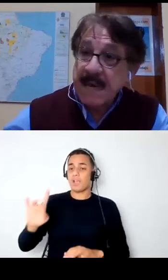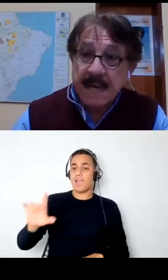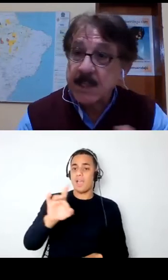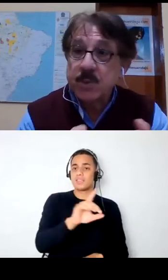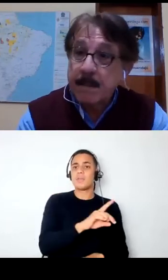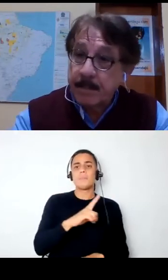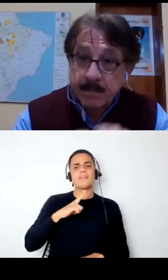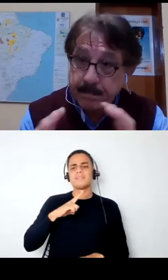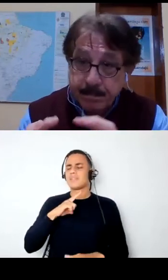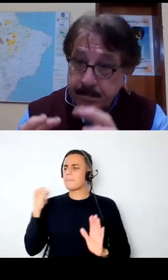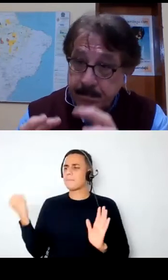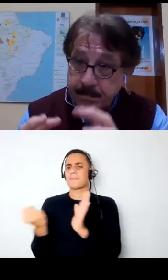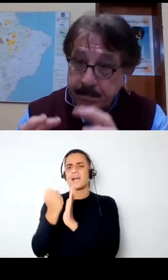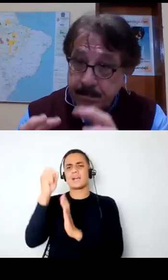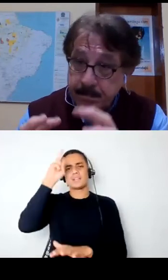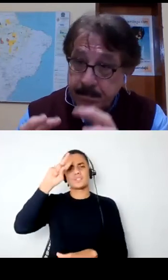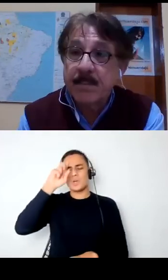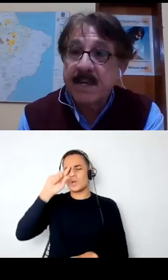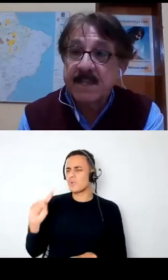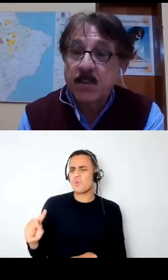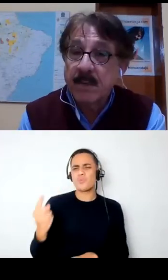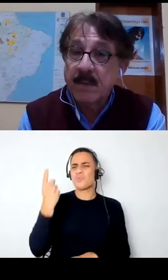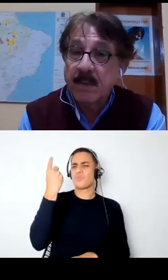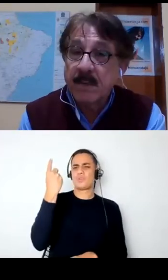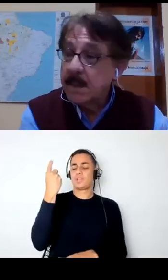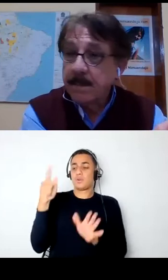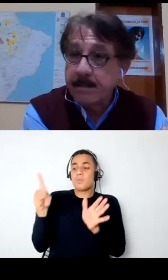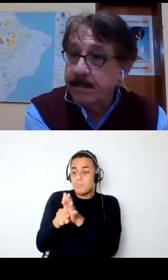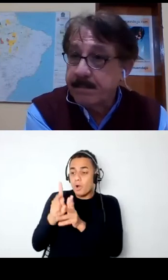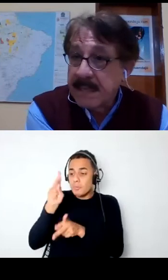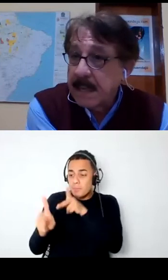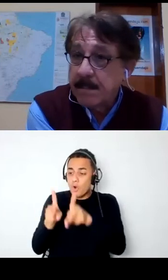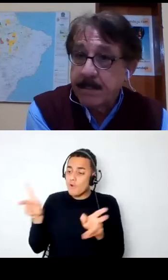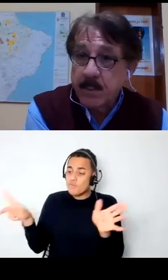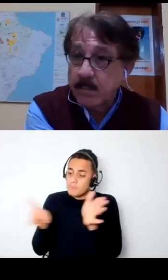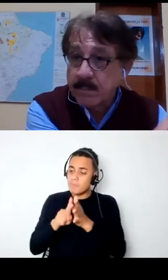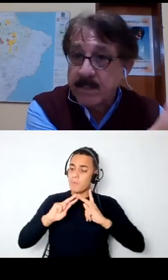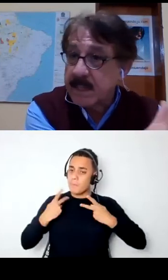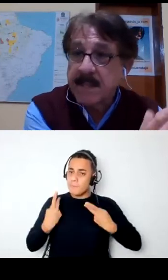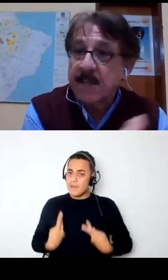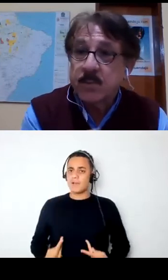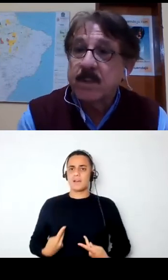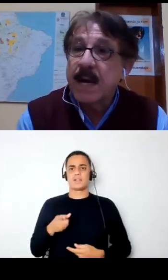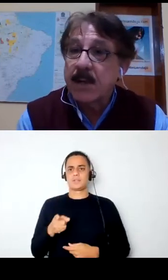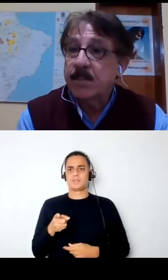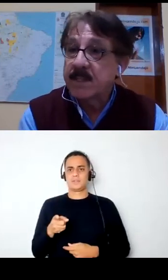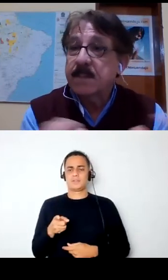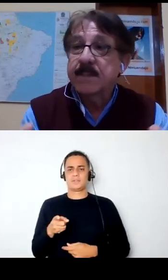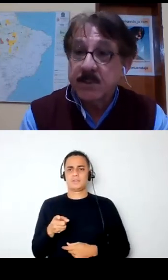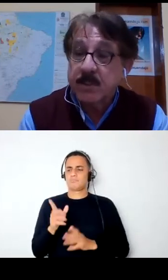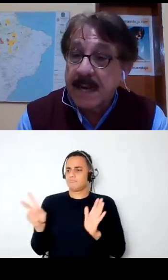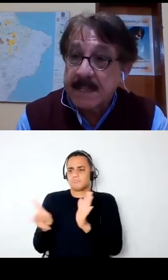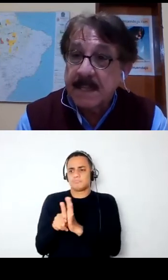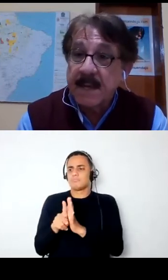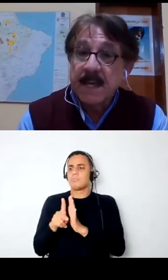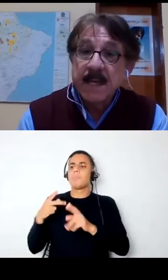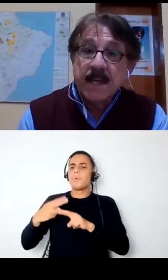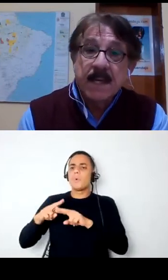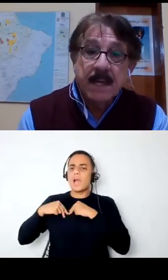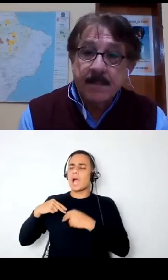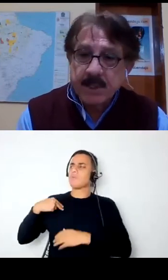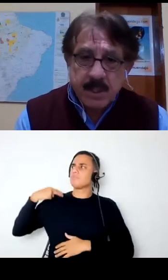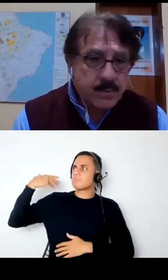Não existe lugar no mundo onde um povo viveu isolado sem contato com outras línguas ou com outra sociedade, não existe história no mundo